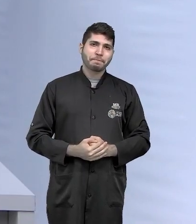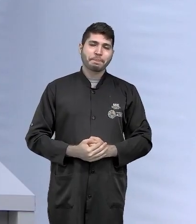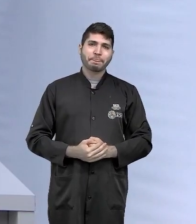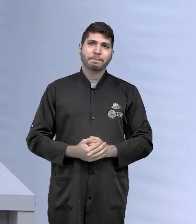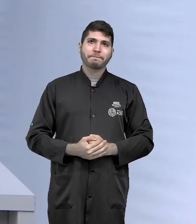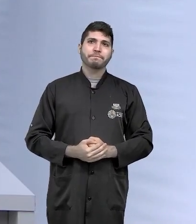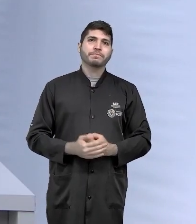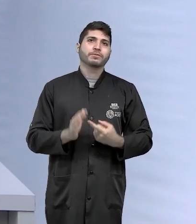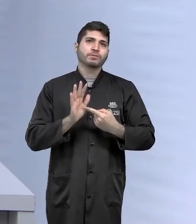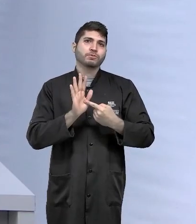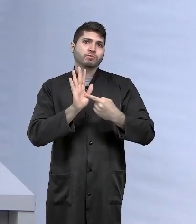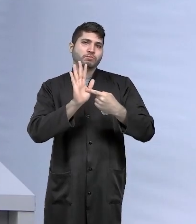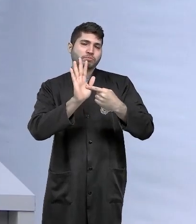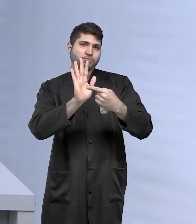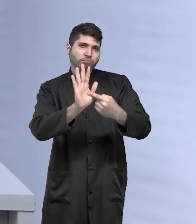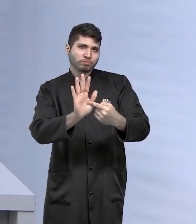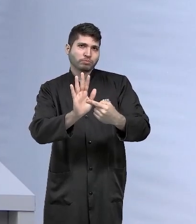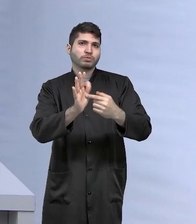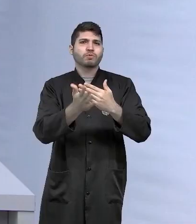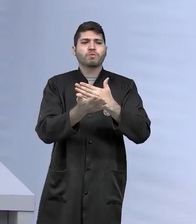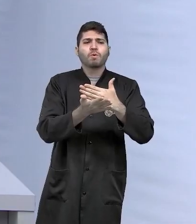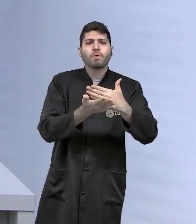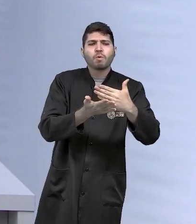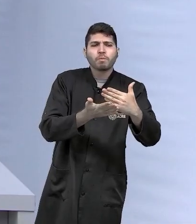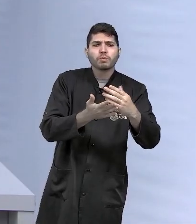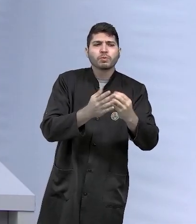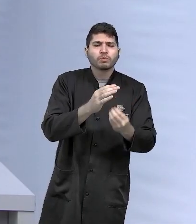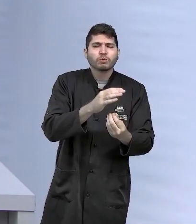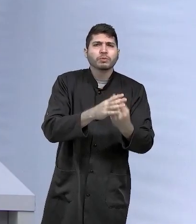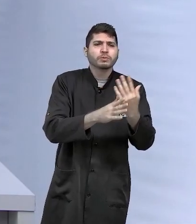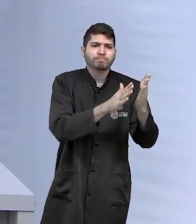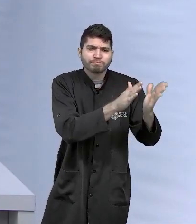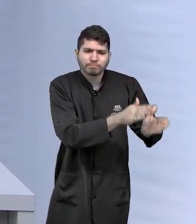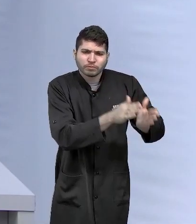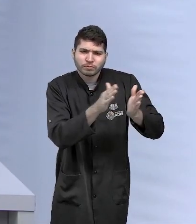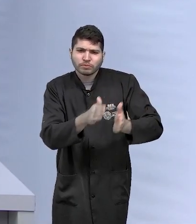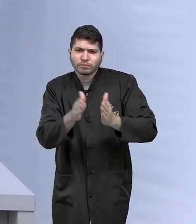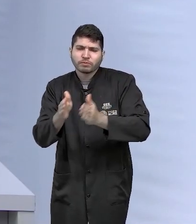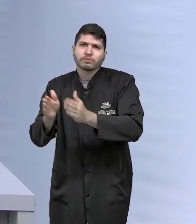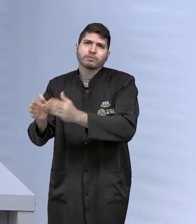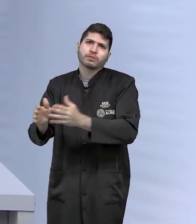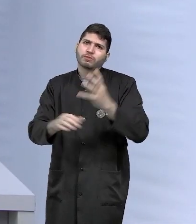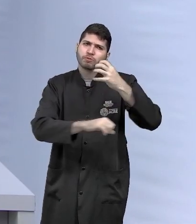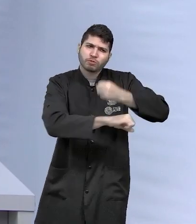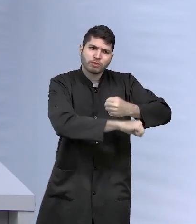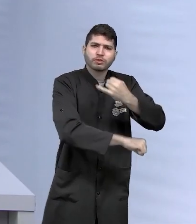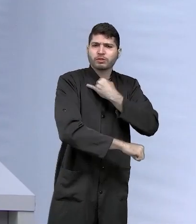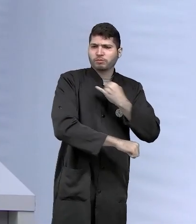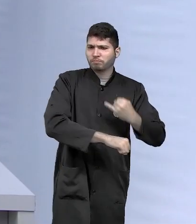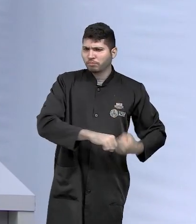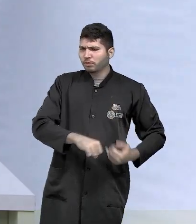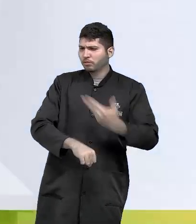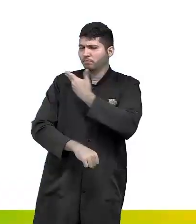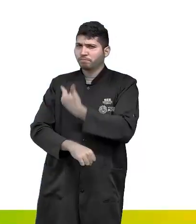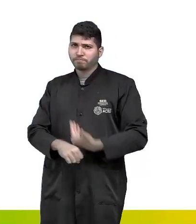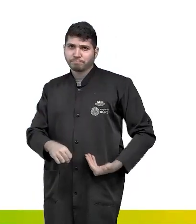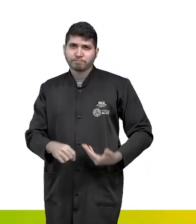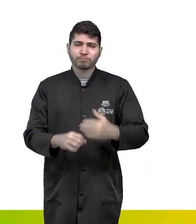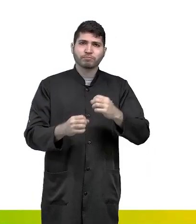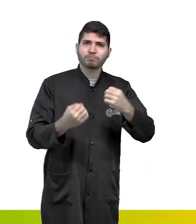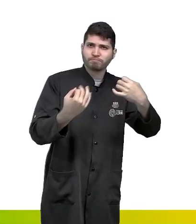a terra era tratada no Brasil desde a colônia, passando pelo Império e atualmente na República. Vamos lá?